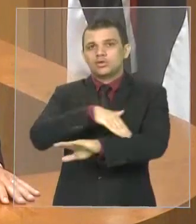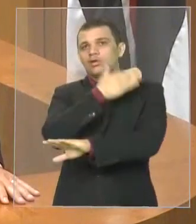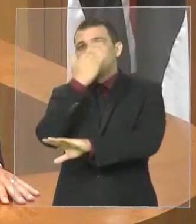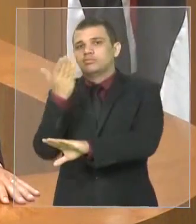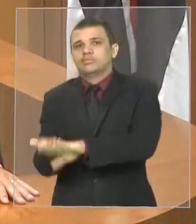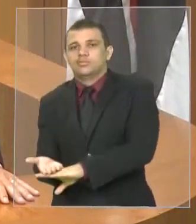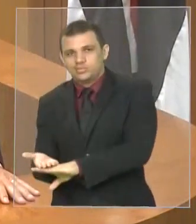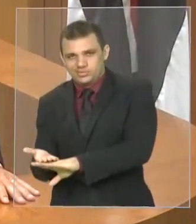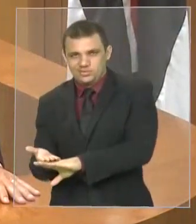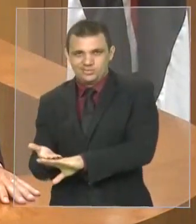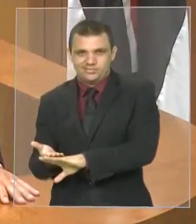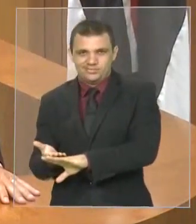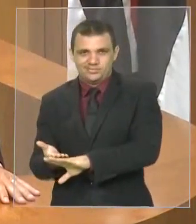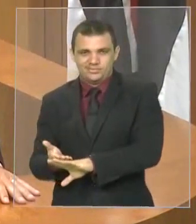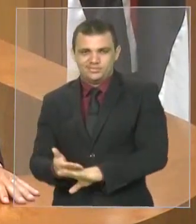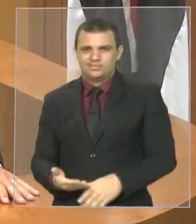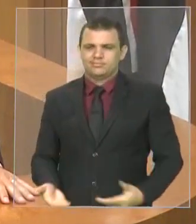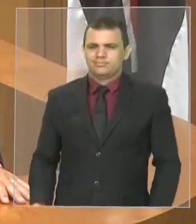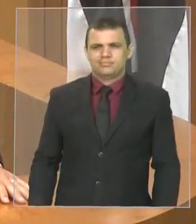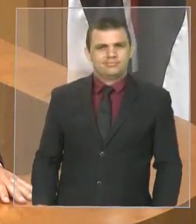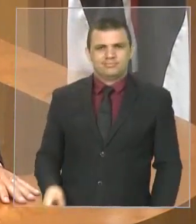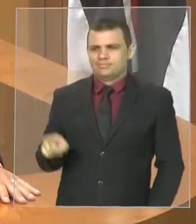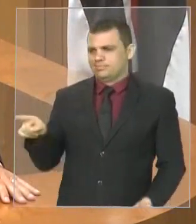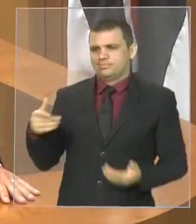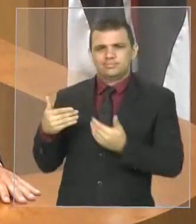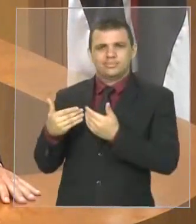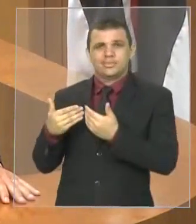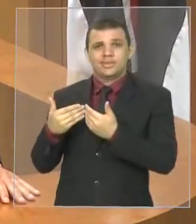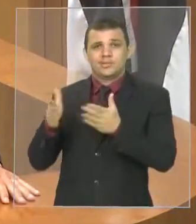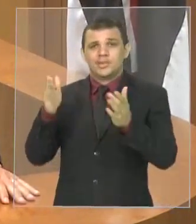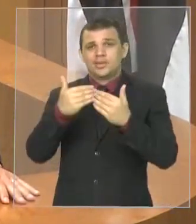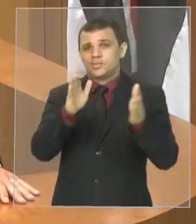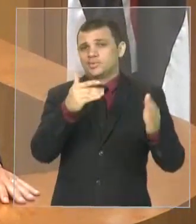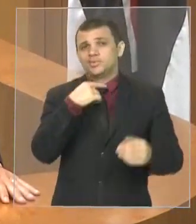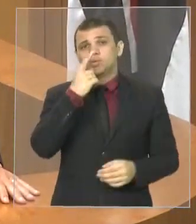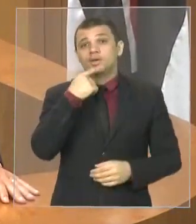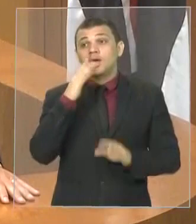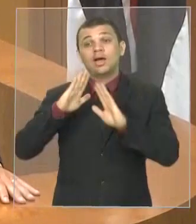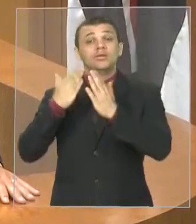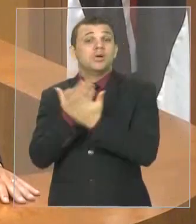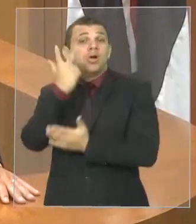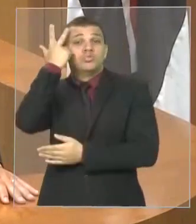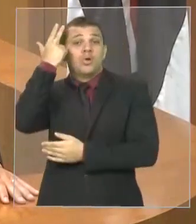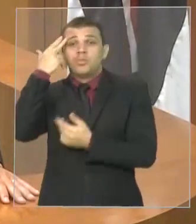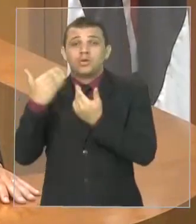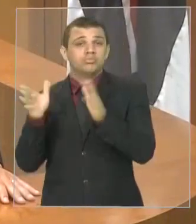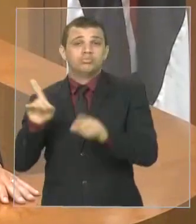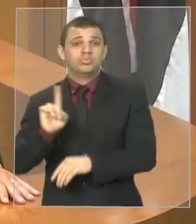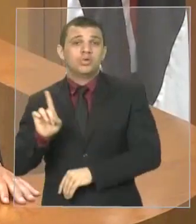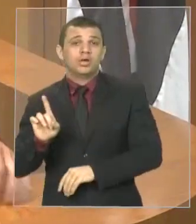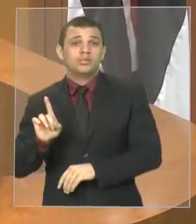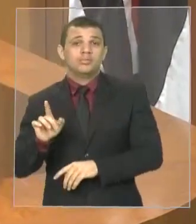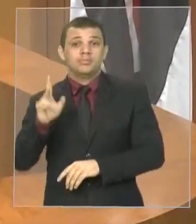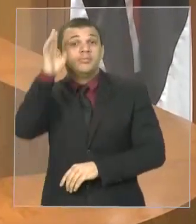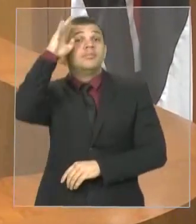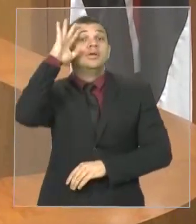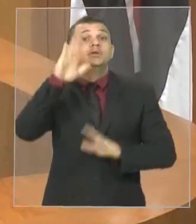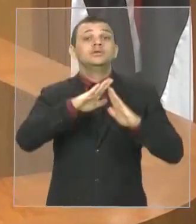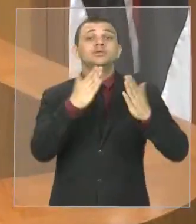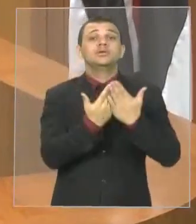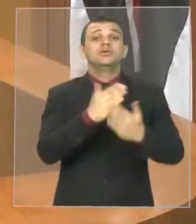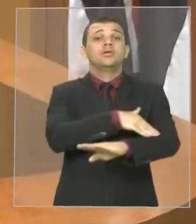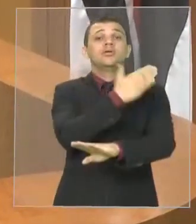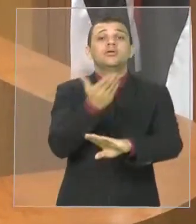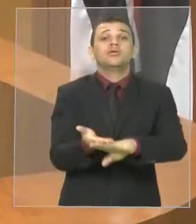integral. Ele não consegue entregar nem escola em tempo normal, que dirá escola em tempo integral. Então fica